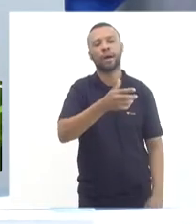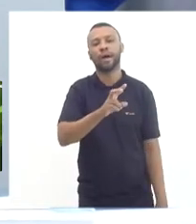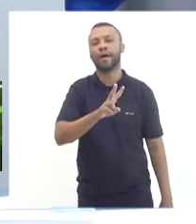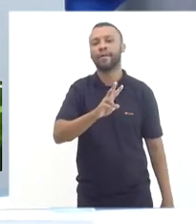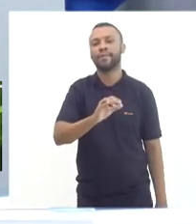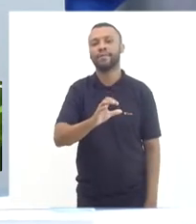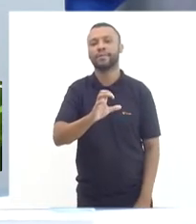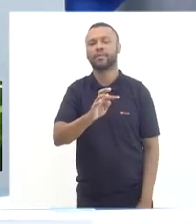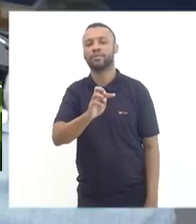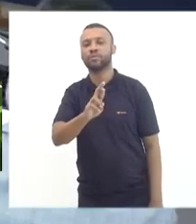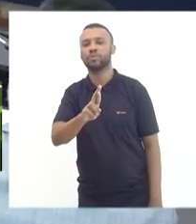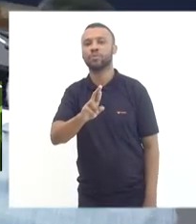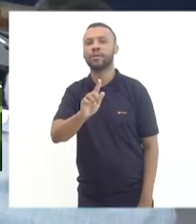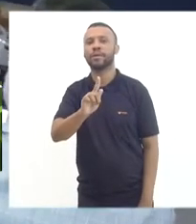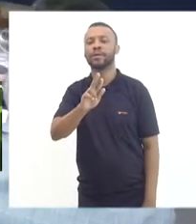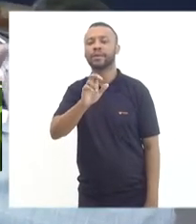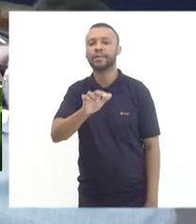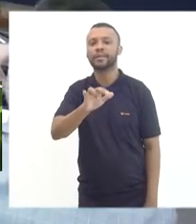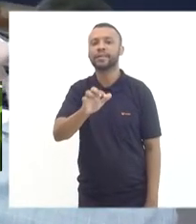palavra.